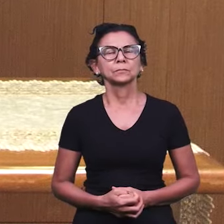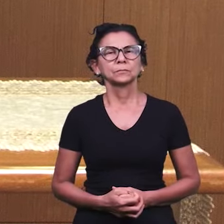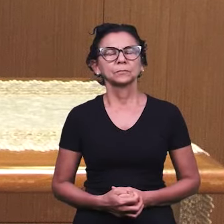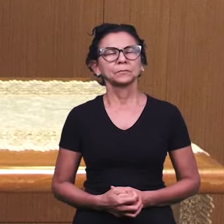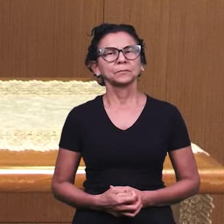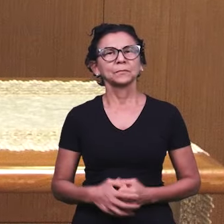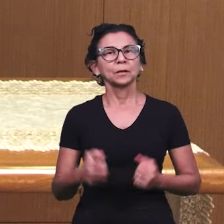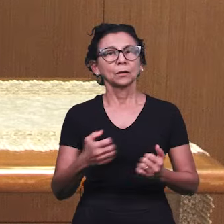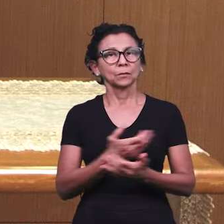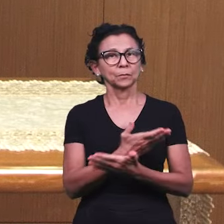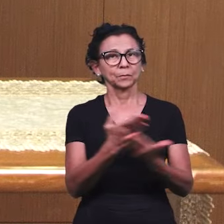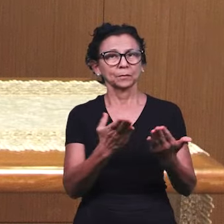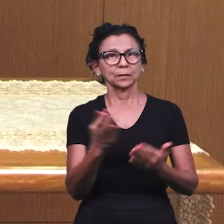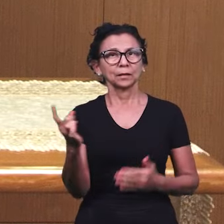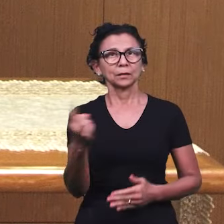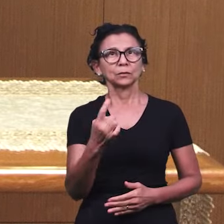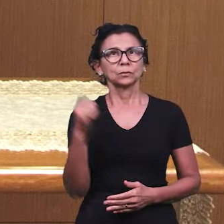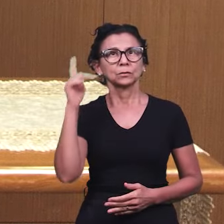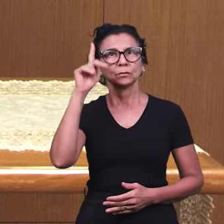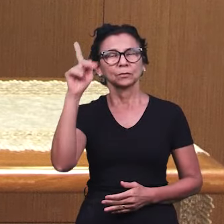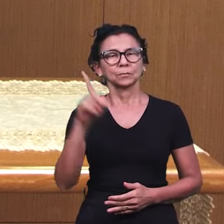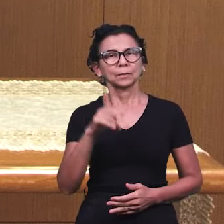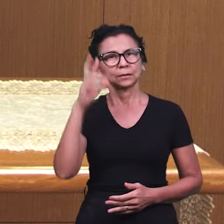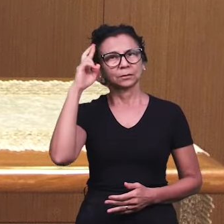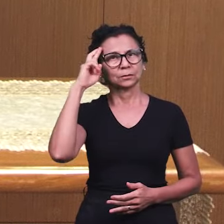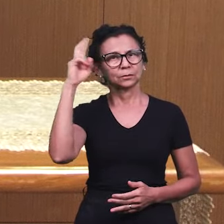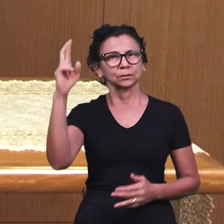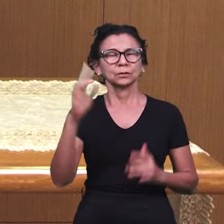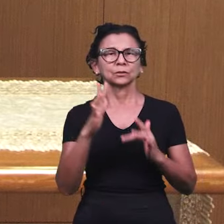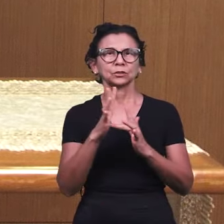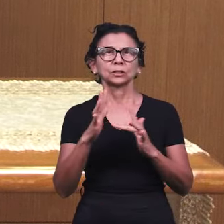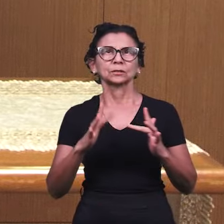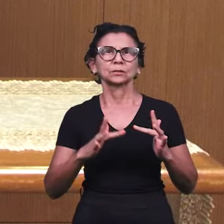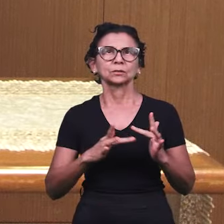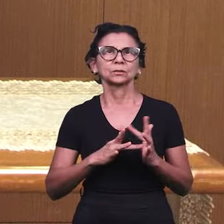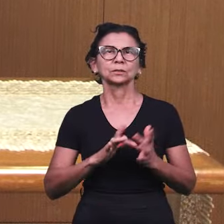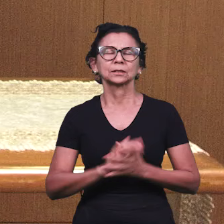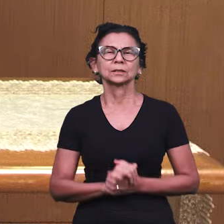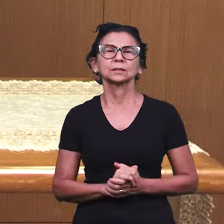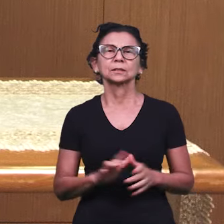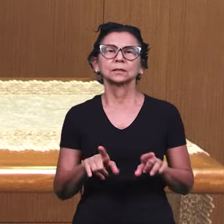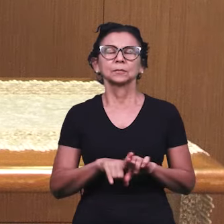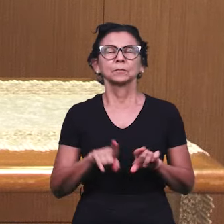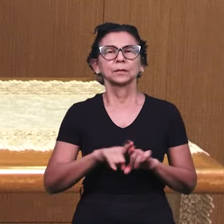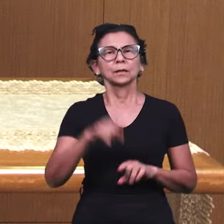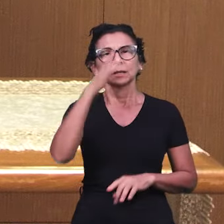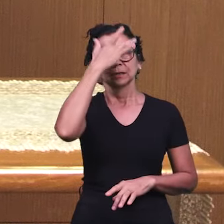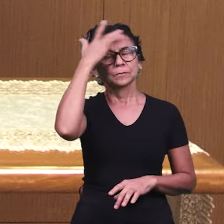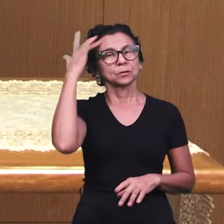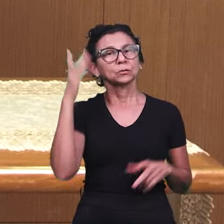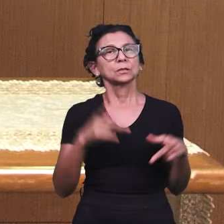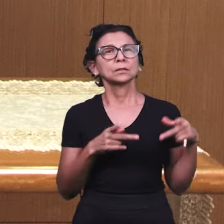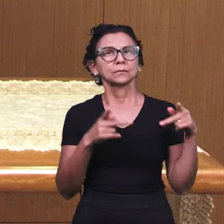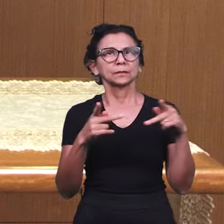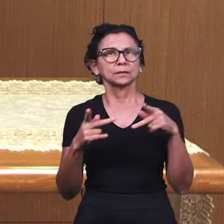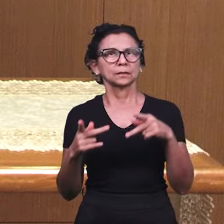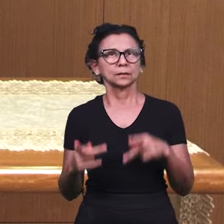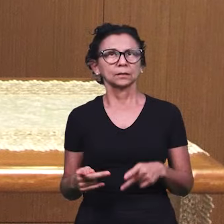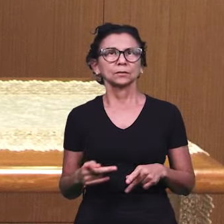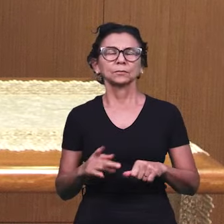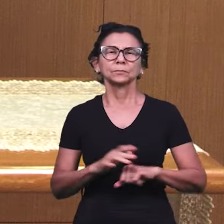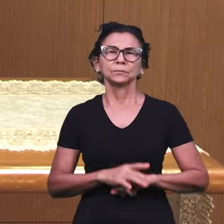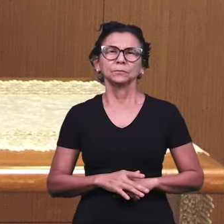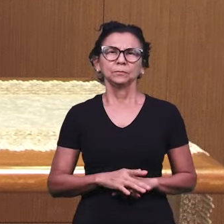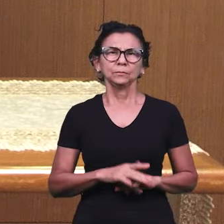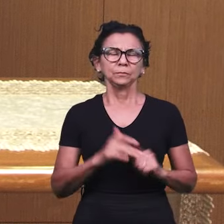saudamos a todos com a paz do Senhor Jesus, os nossos irmãos e visitantes que estão nos ouvindo nesta hora,